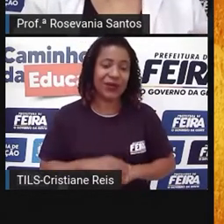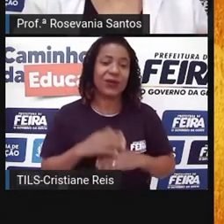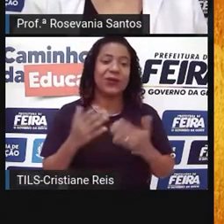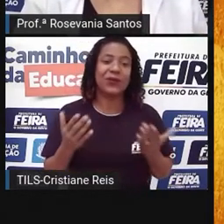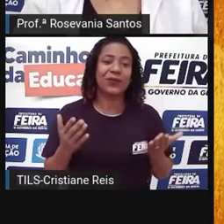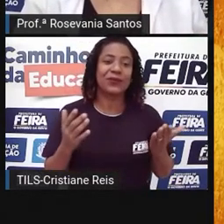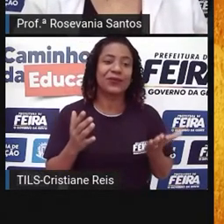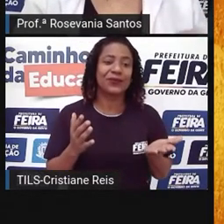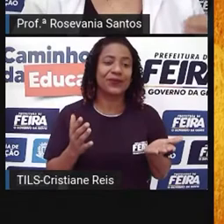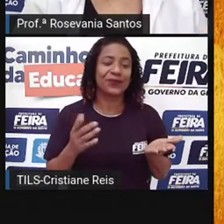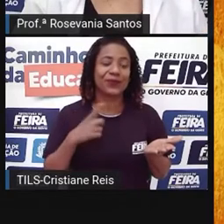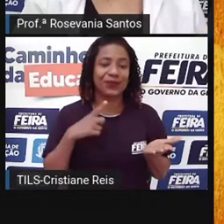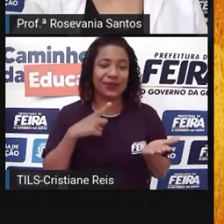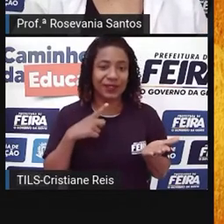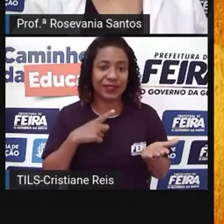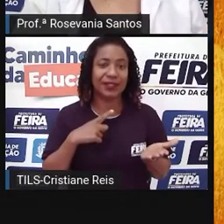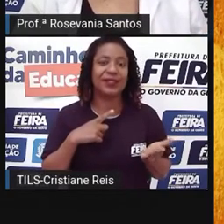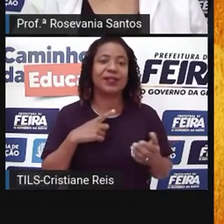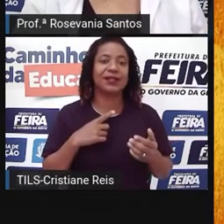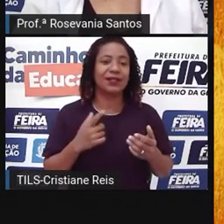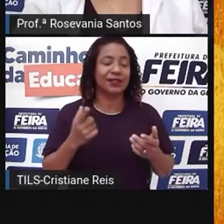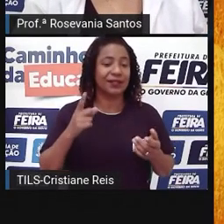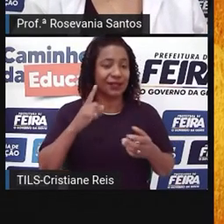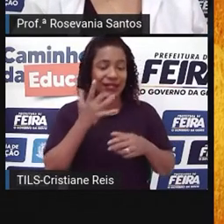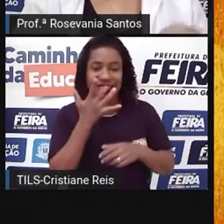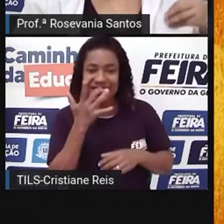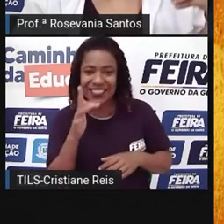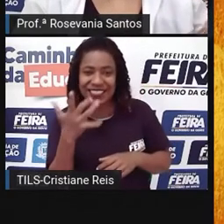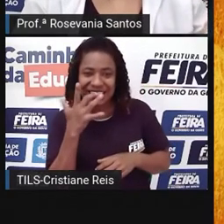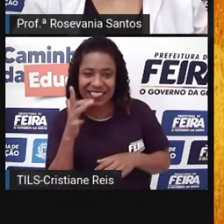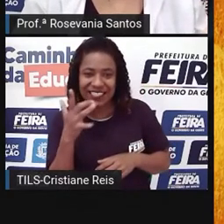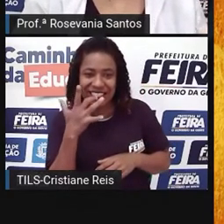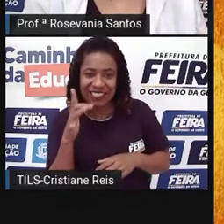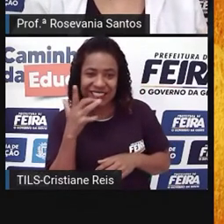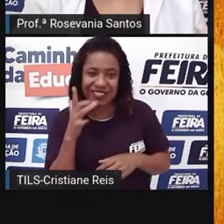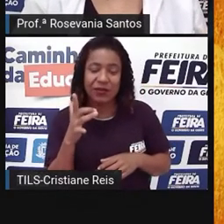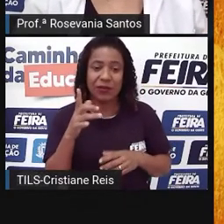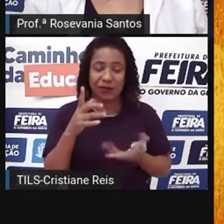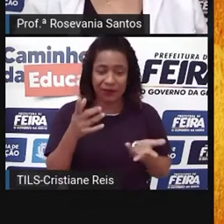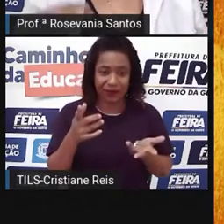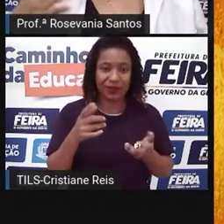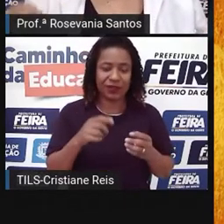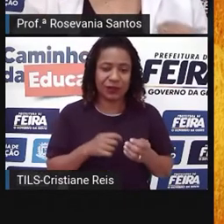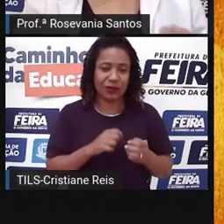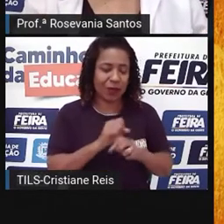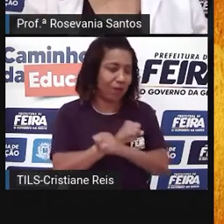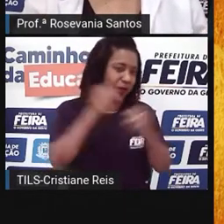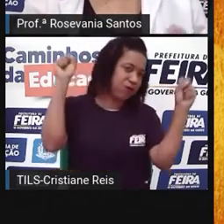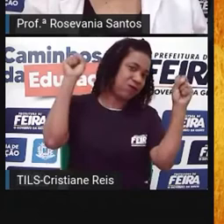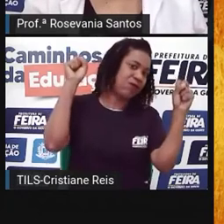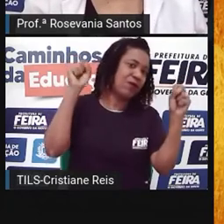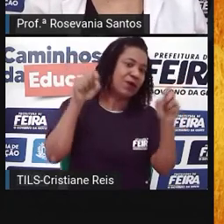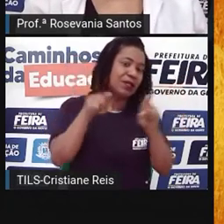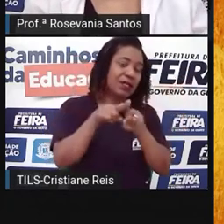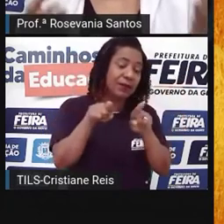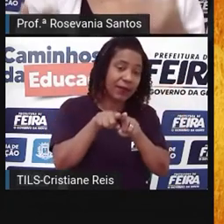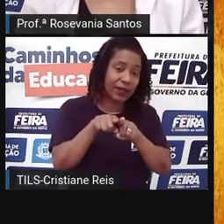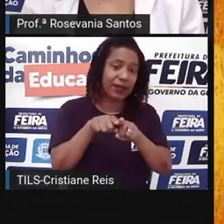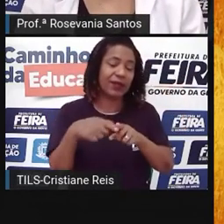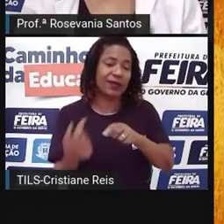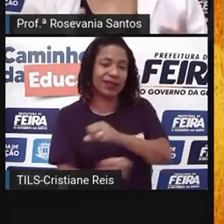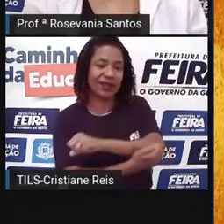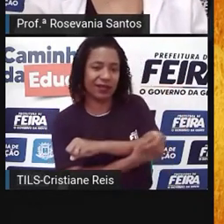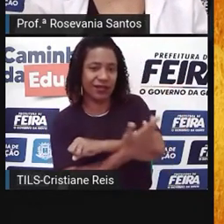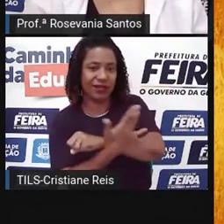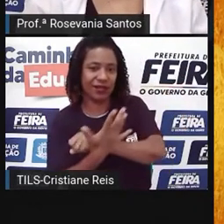processo, né, de ter muitas minas, o processo dos plantations, acabam empobrecendo um pouco esse solo ou